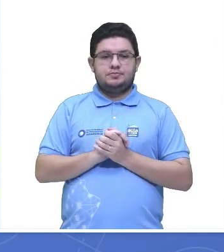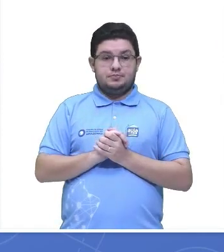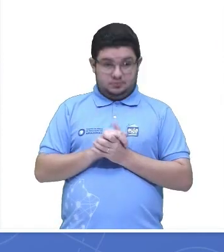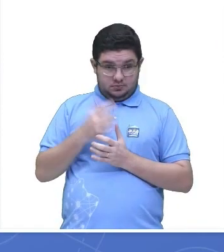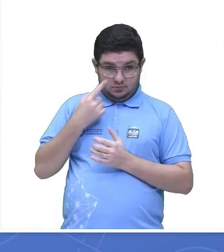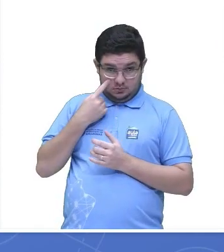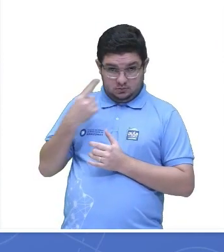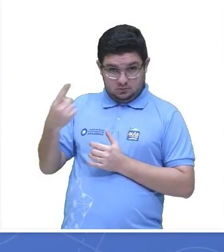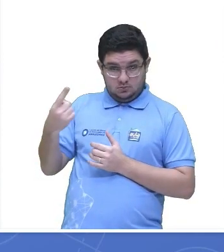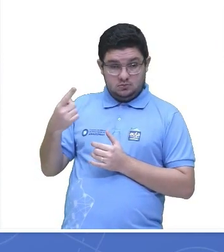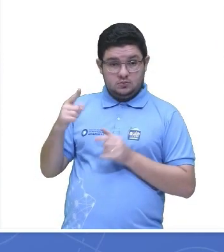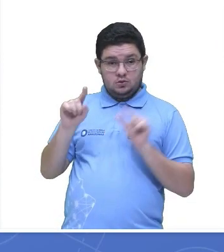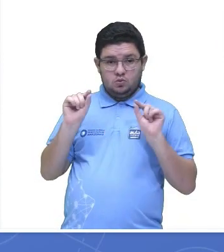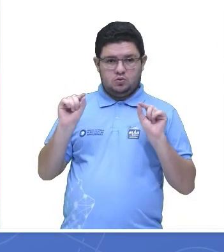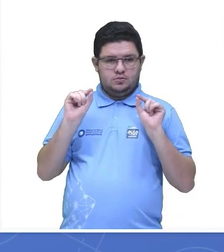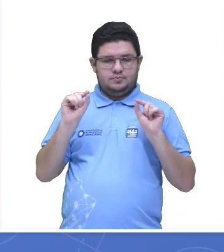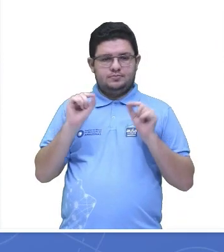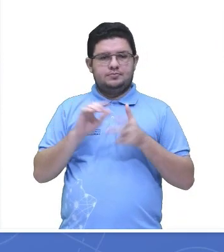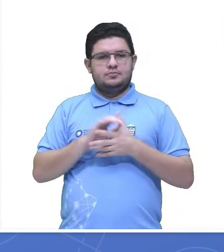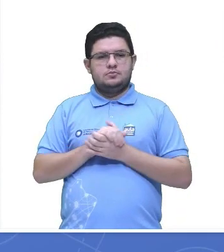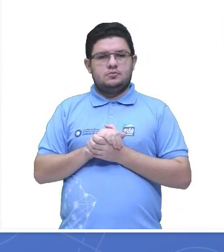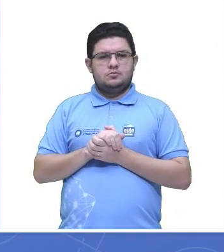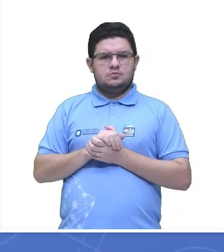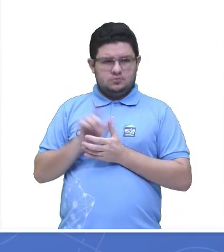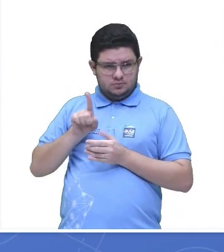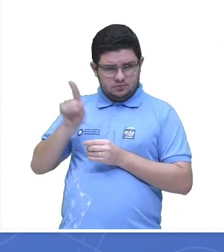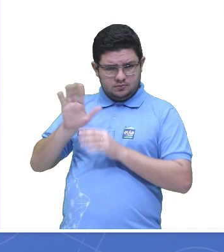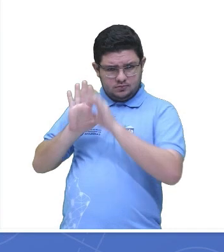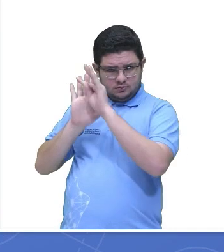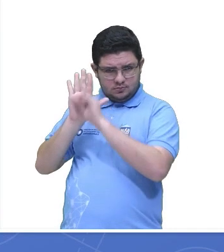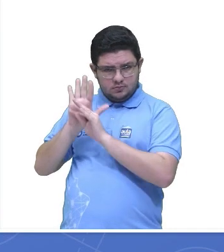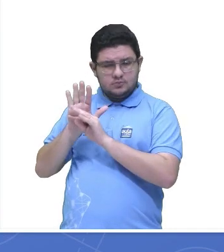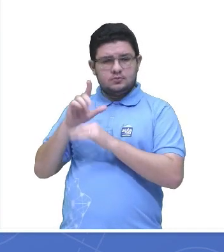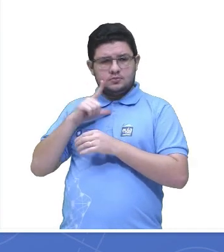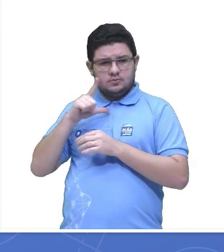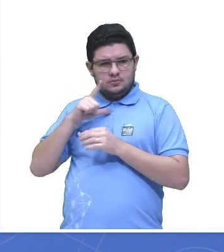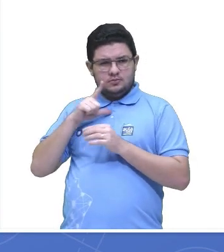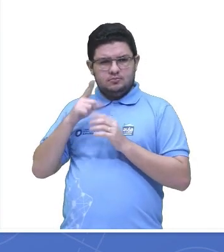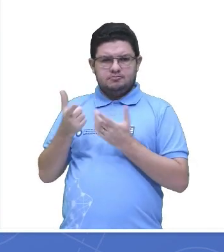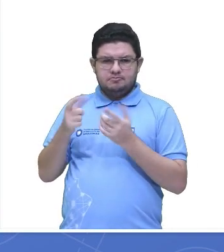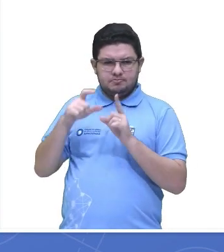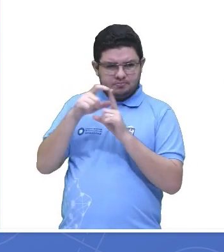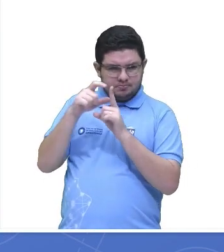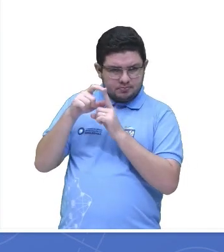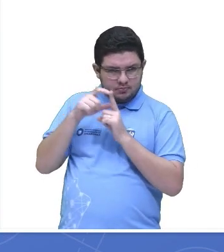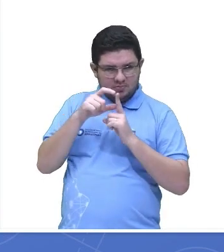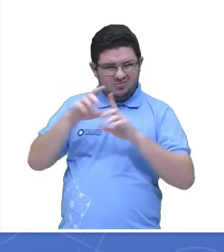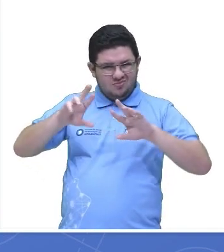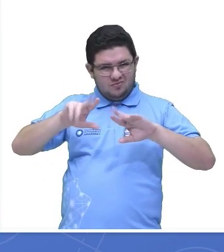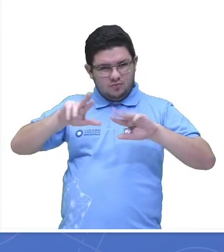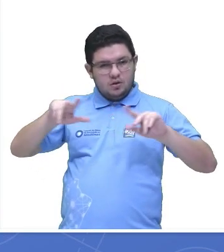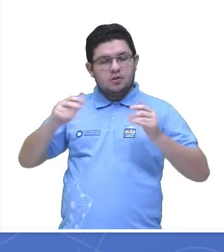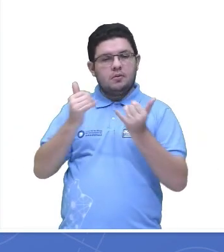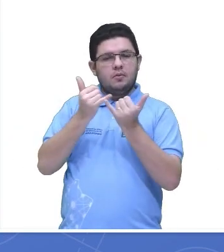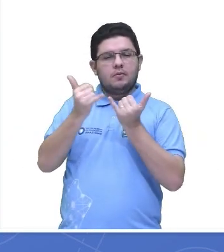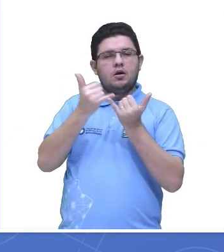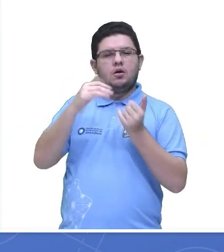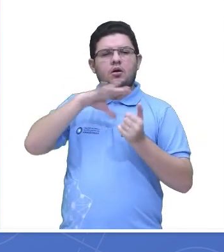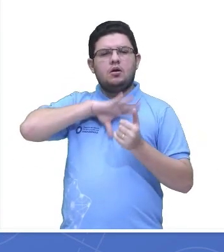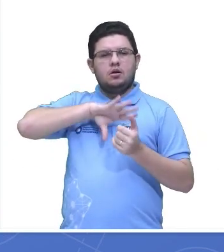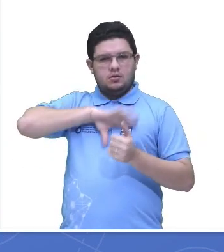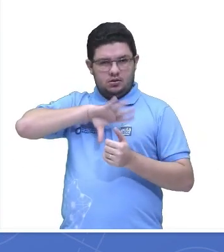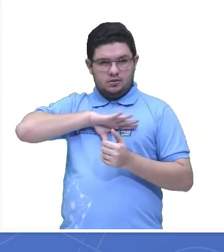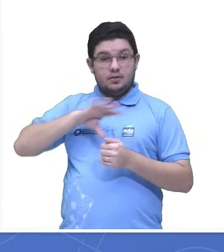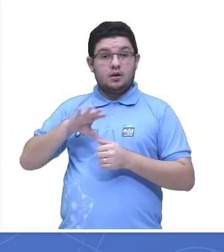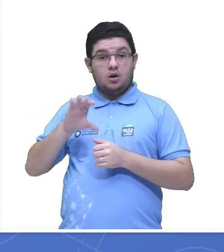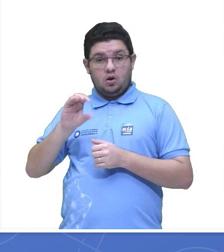depois a gente vai para as questões. Olha só, então esse era um texto, ele é repleto de palavras cognatas, certo? E aí vocês